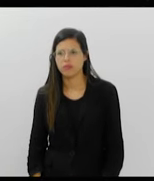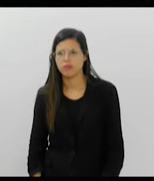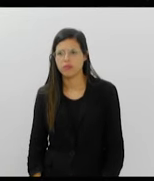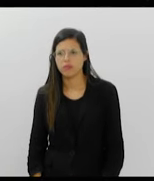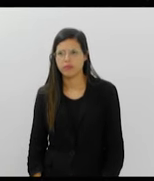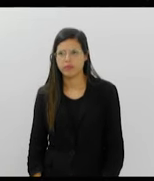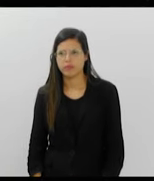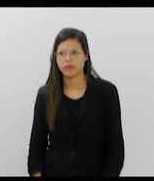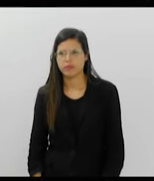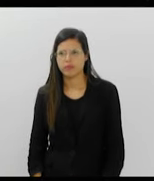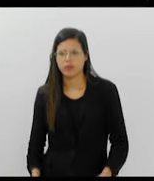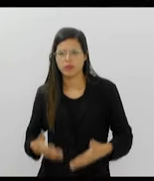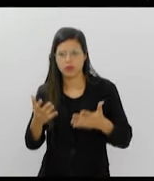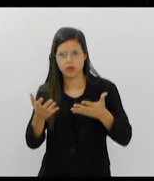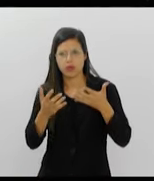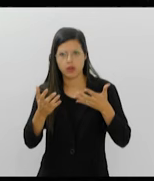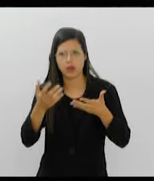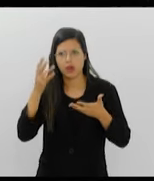Eu queria relembrar